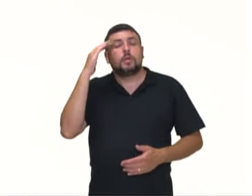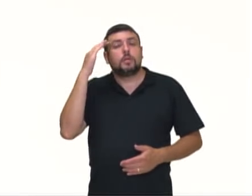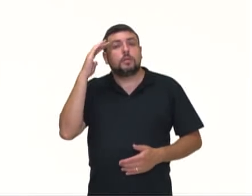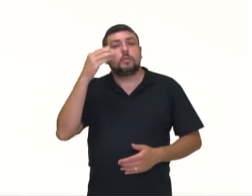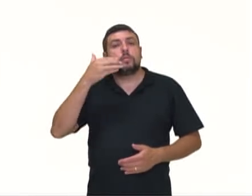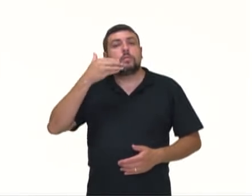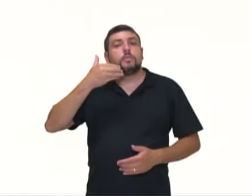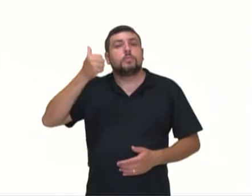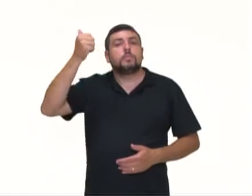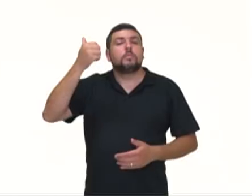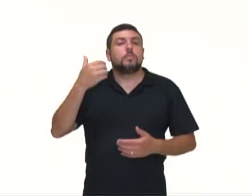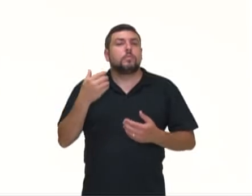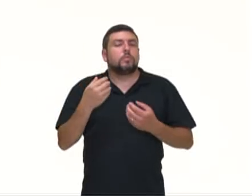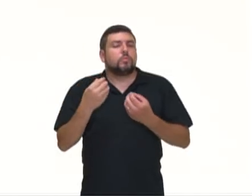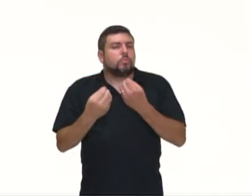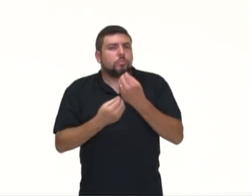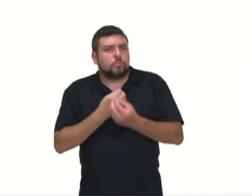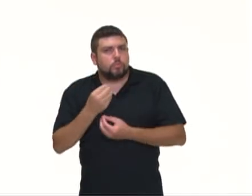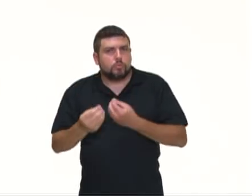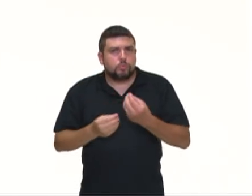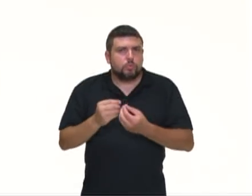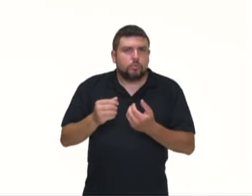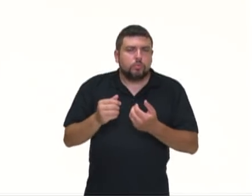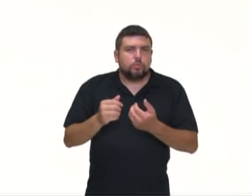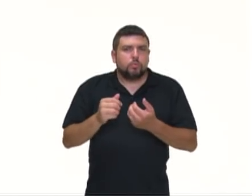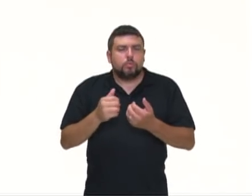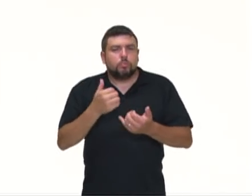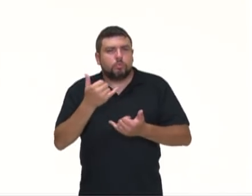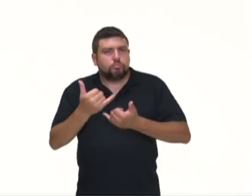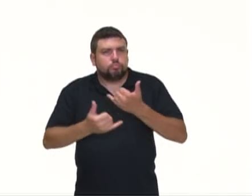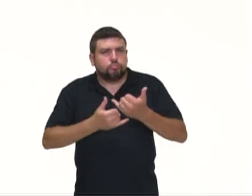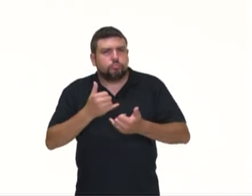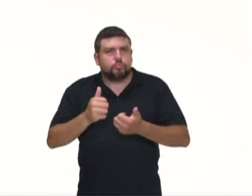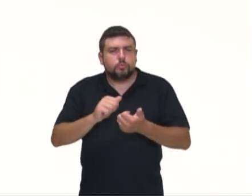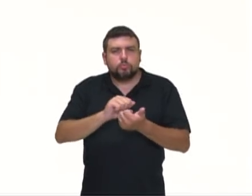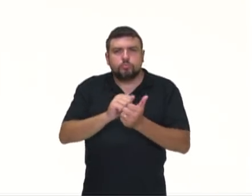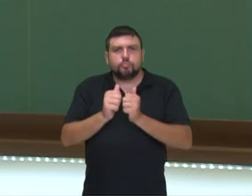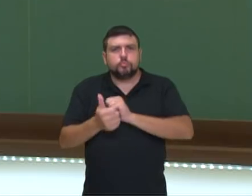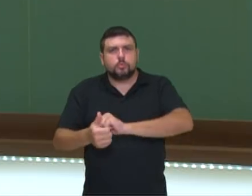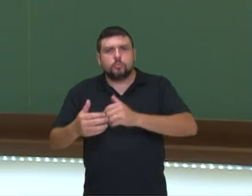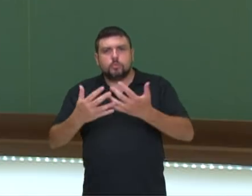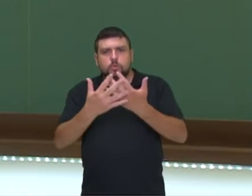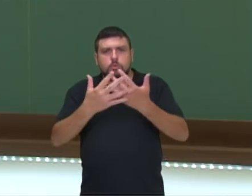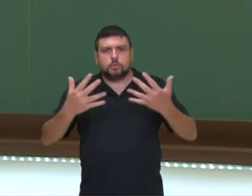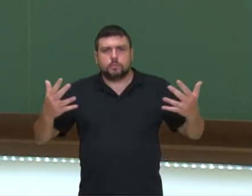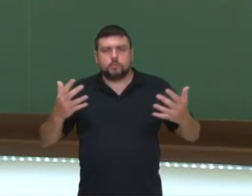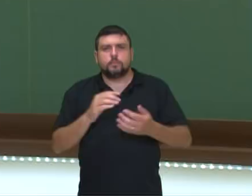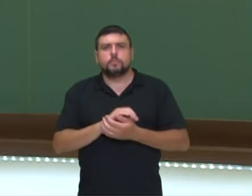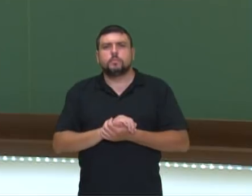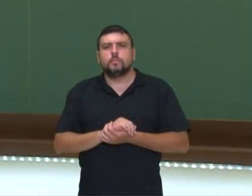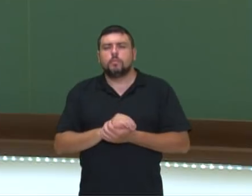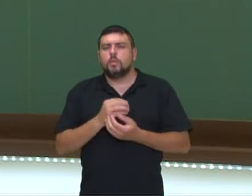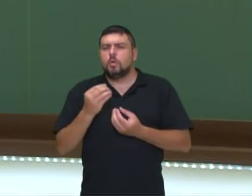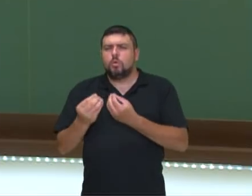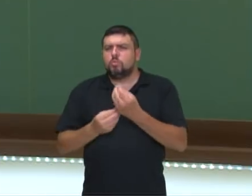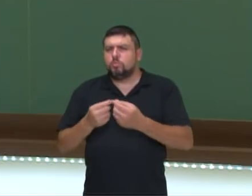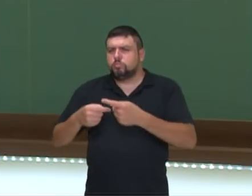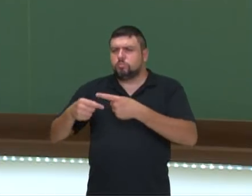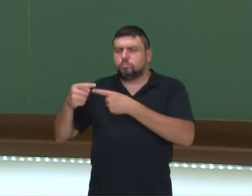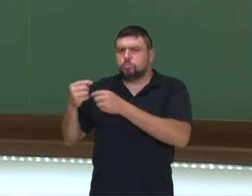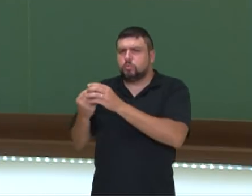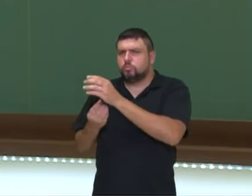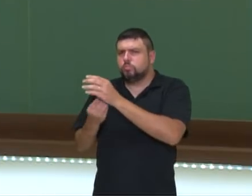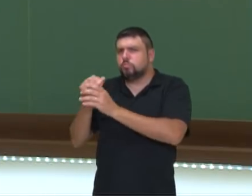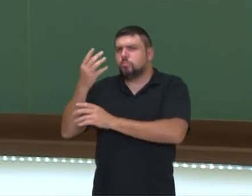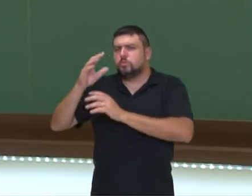esse jogo, que são os esportes de rede. Então, como que surgiu o voleibol? O voleibol ele tem um surgimento a